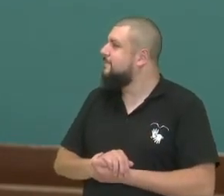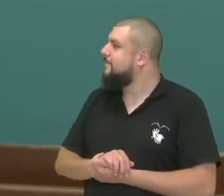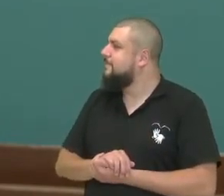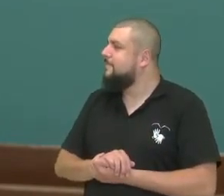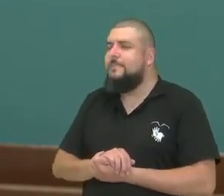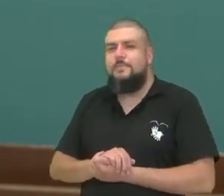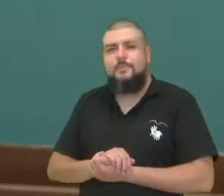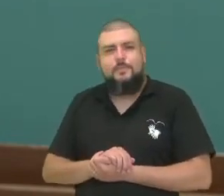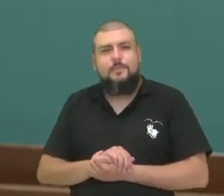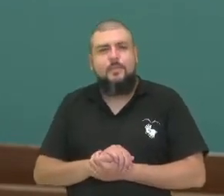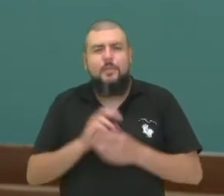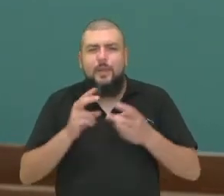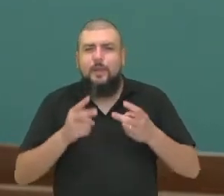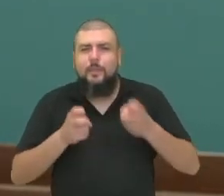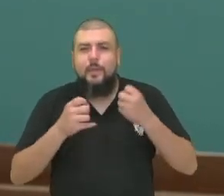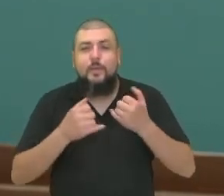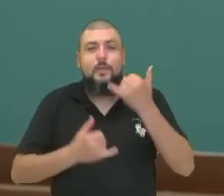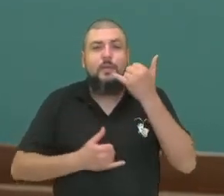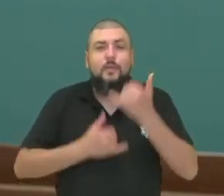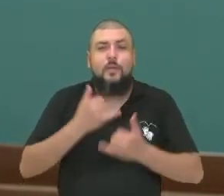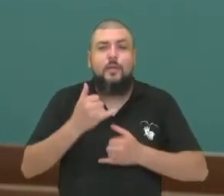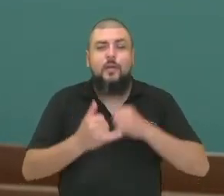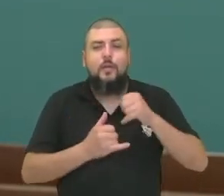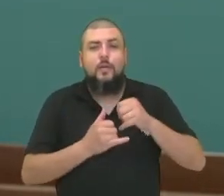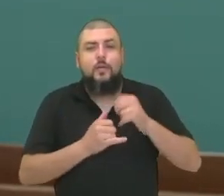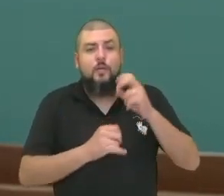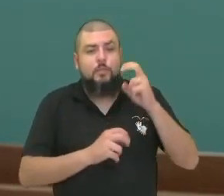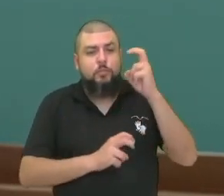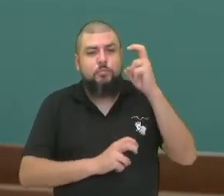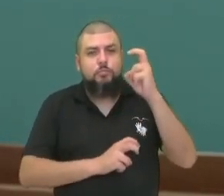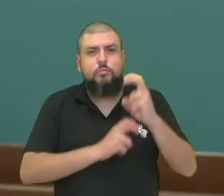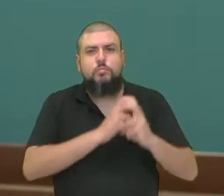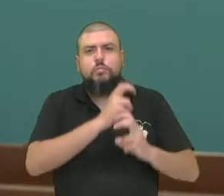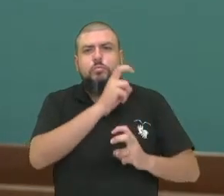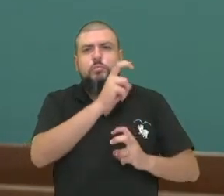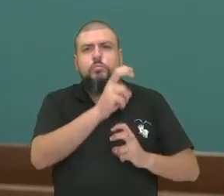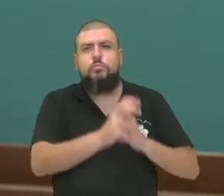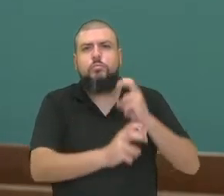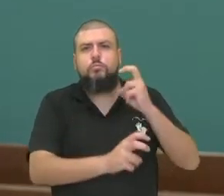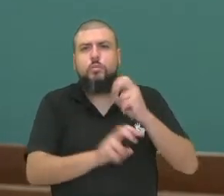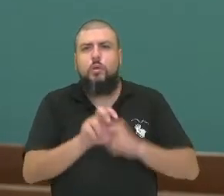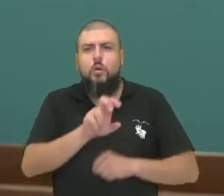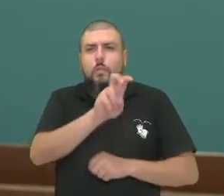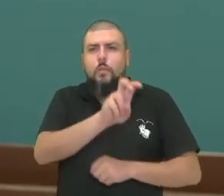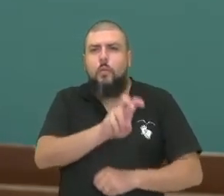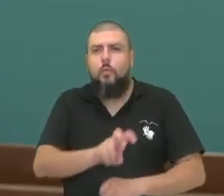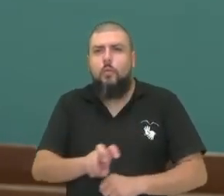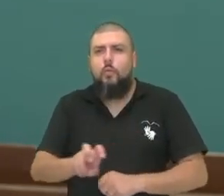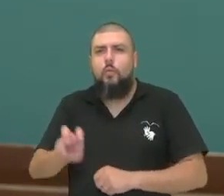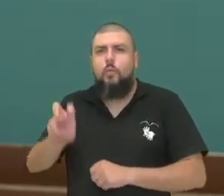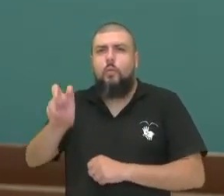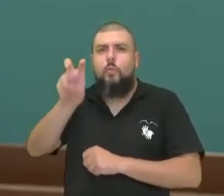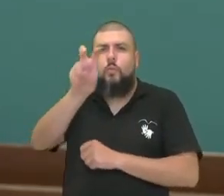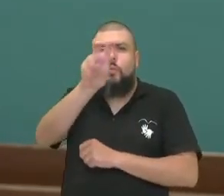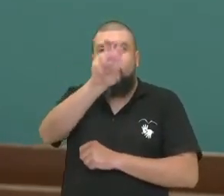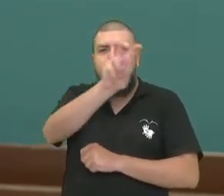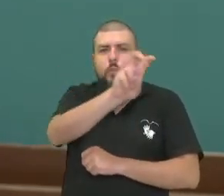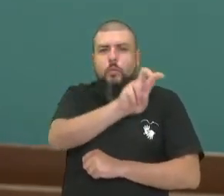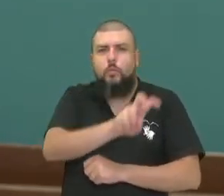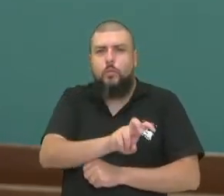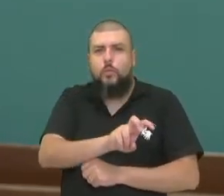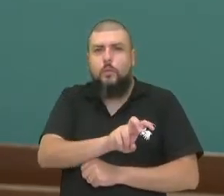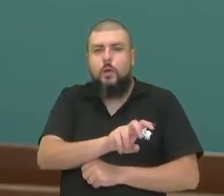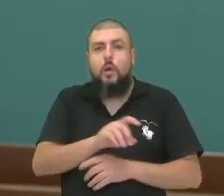dando a ideia de dar um giro completo de fechar esse giro né você já deve ter escutado falar né que um